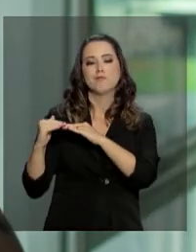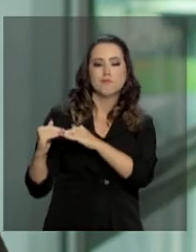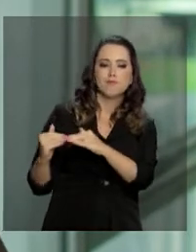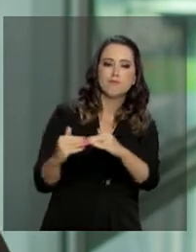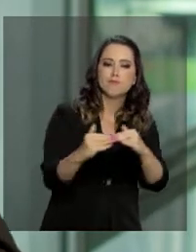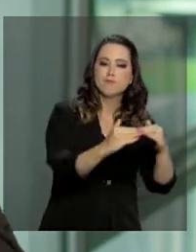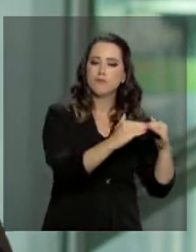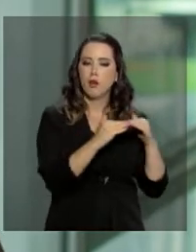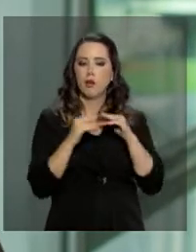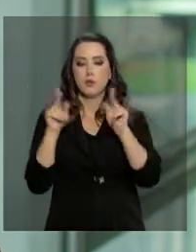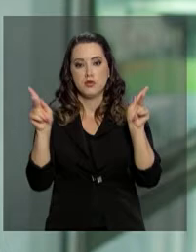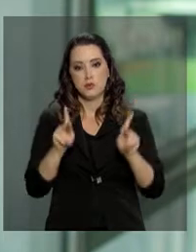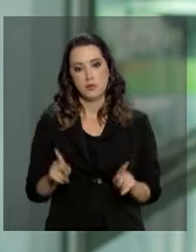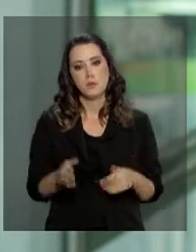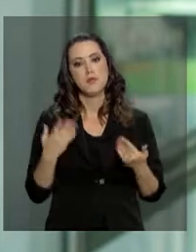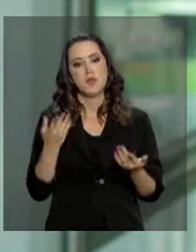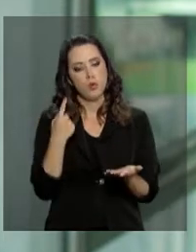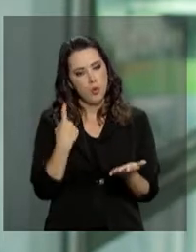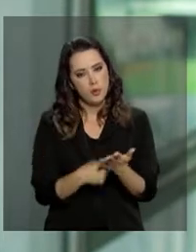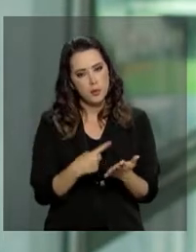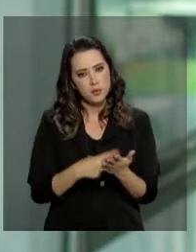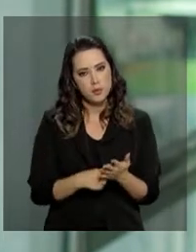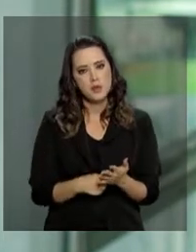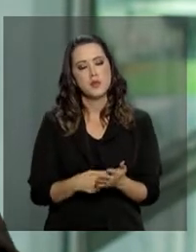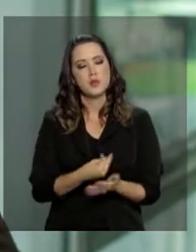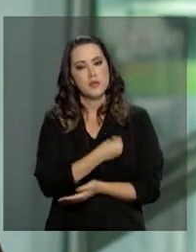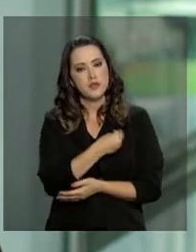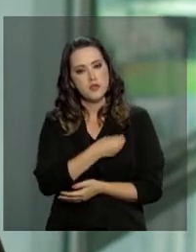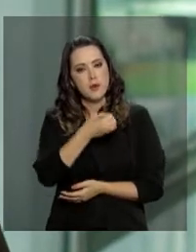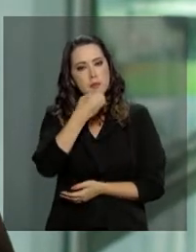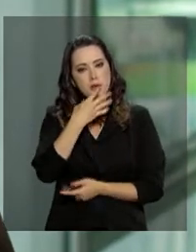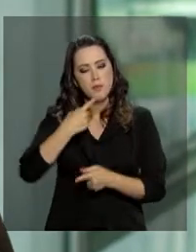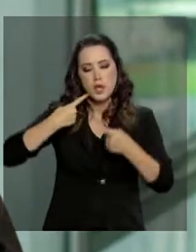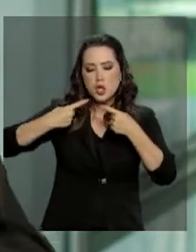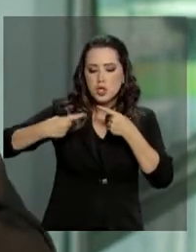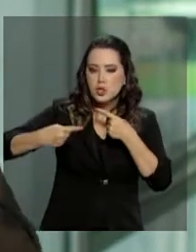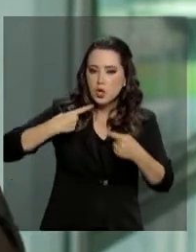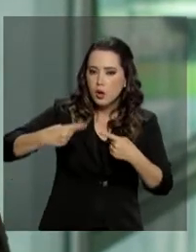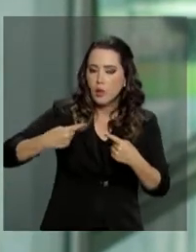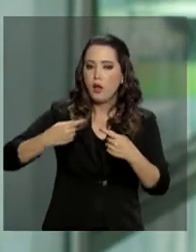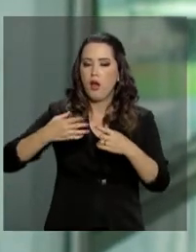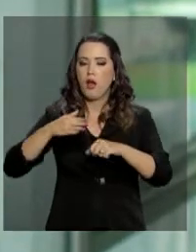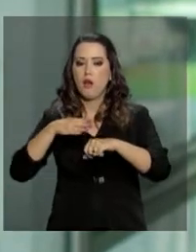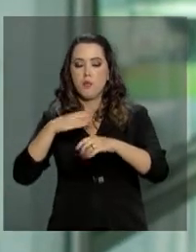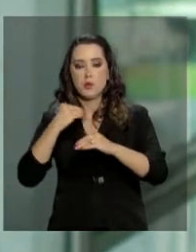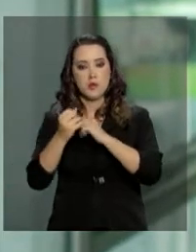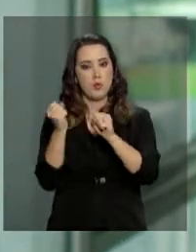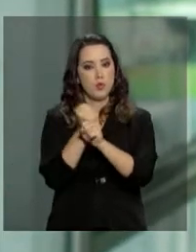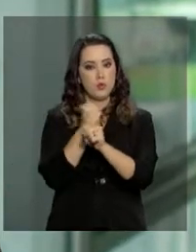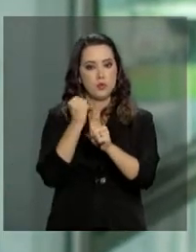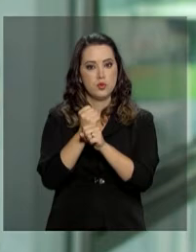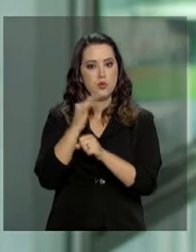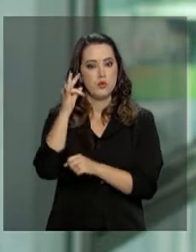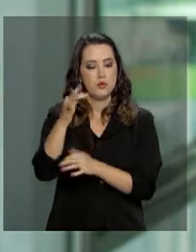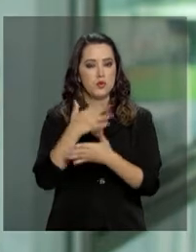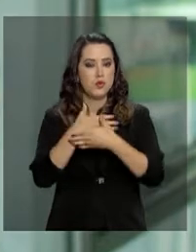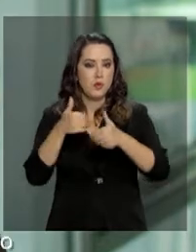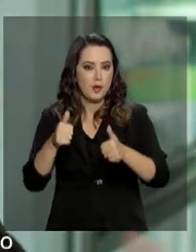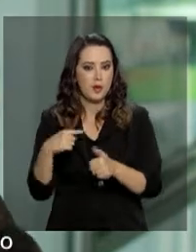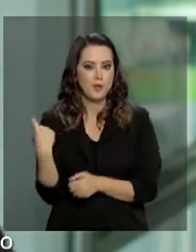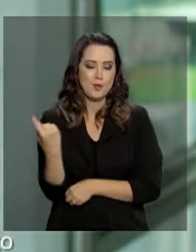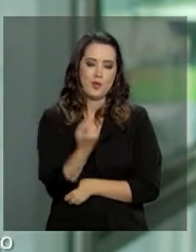o compromisso que faremos para o bem comum. Dialogar para construir um destino melhor para